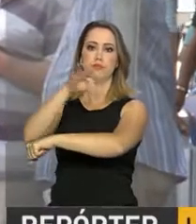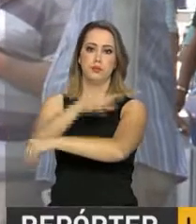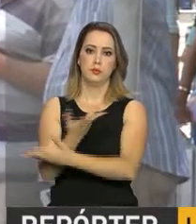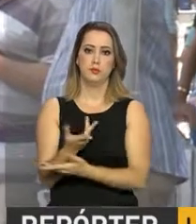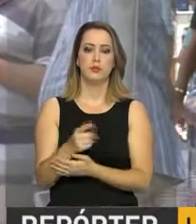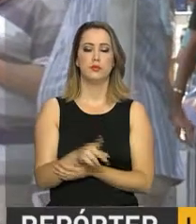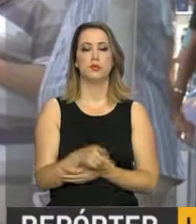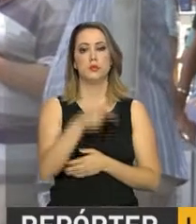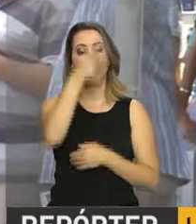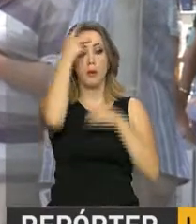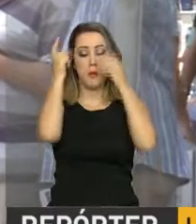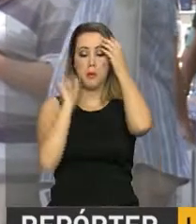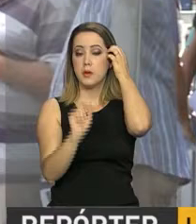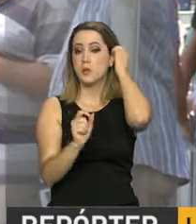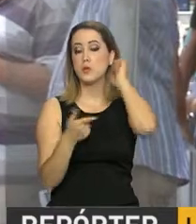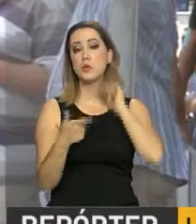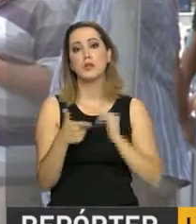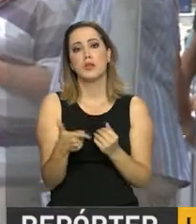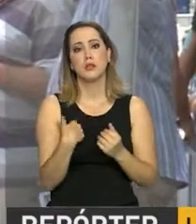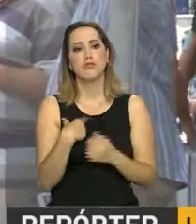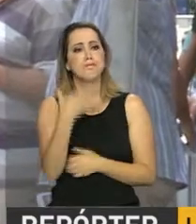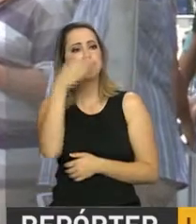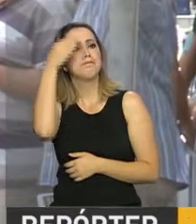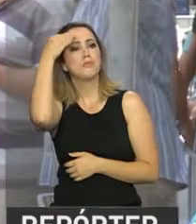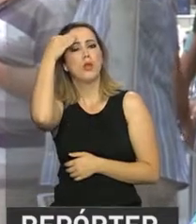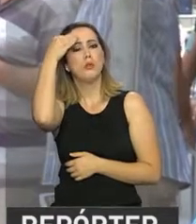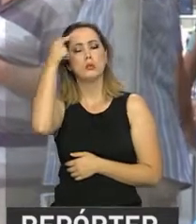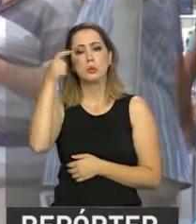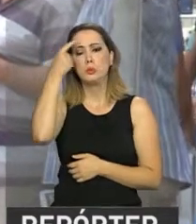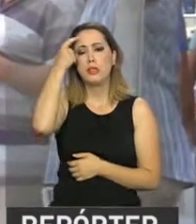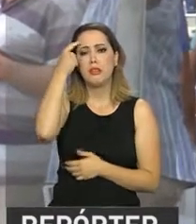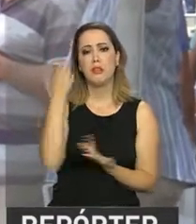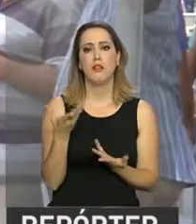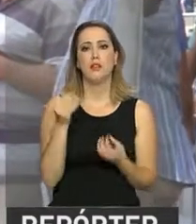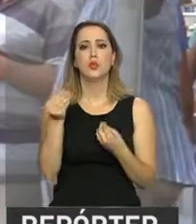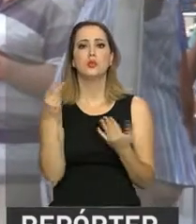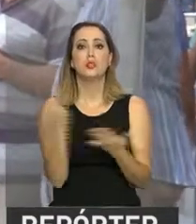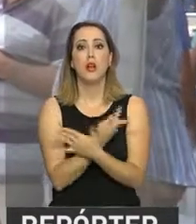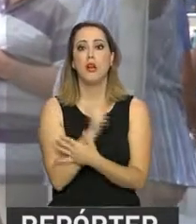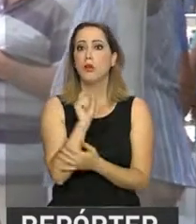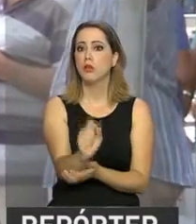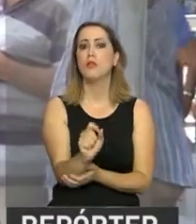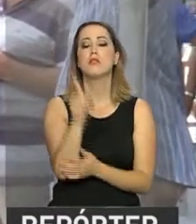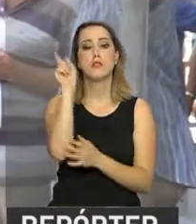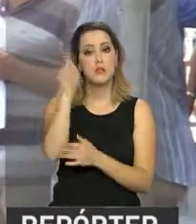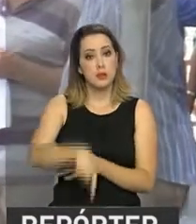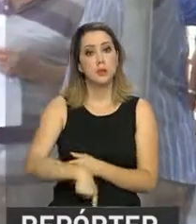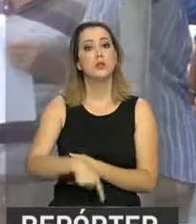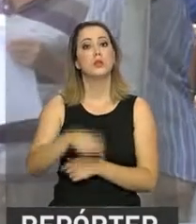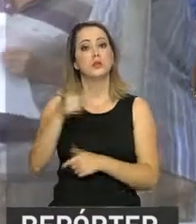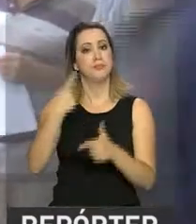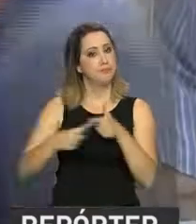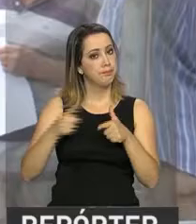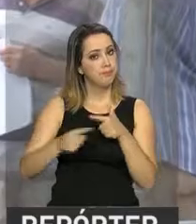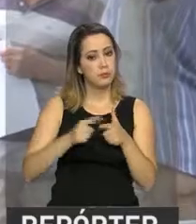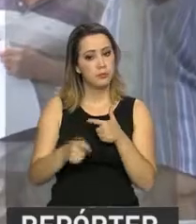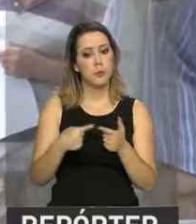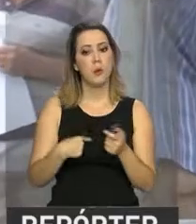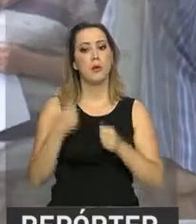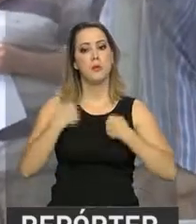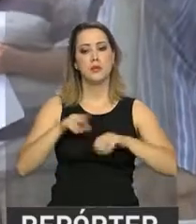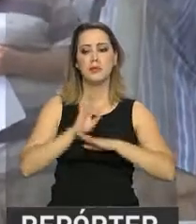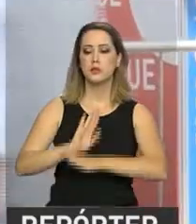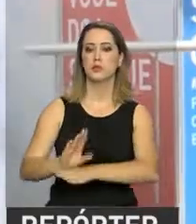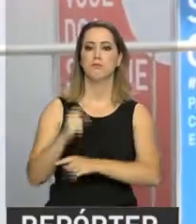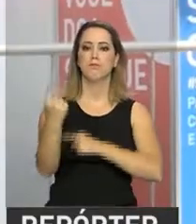tem ciência do que está acontecendo, o que é grave e que precisa ajudar, porque cada um precisa fazer a sua parte